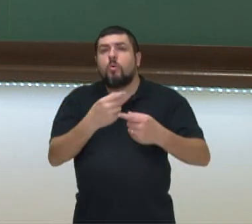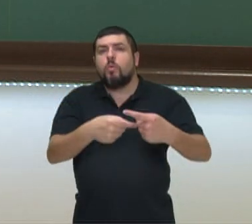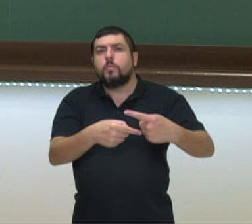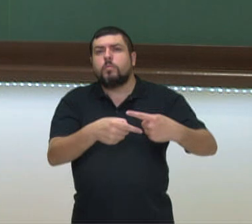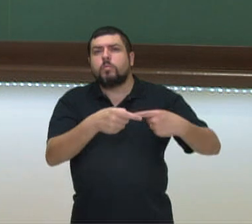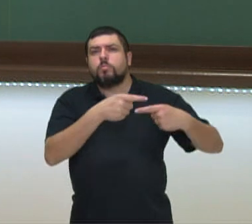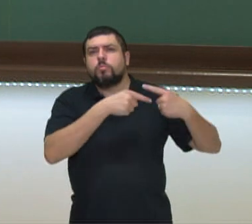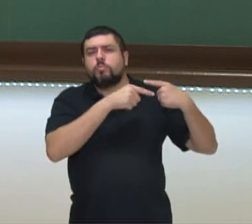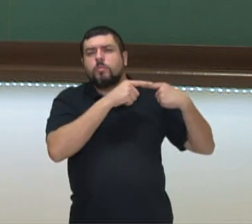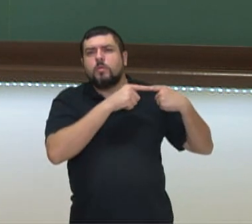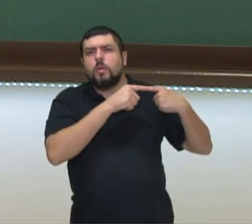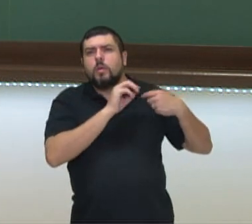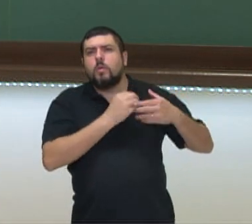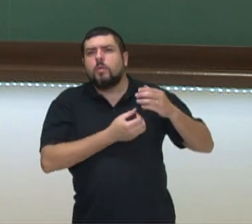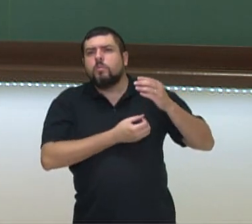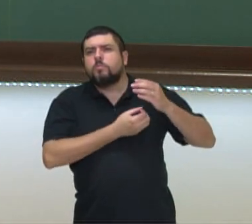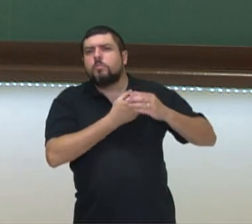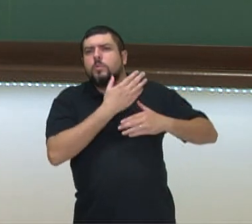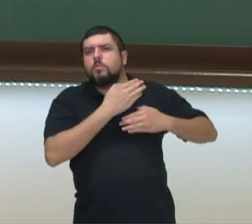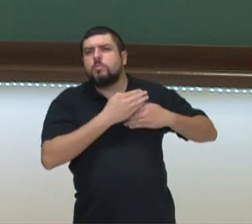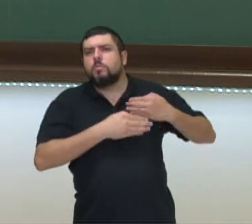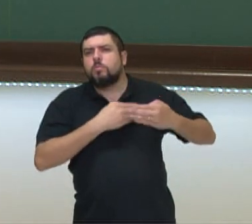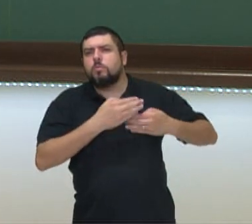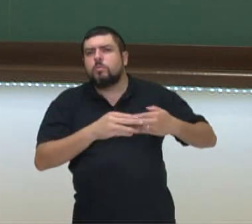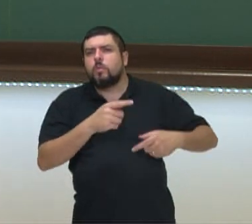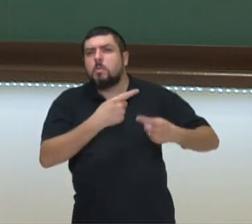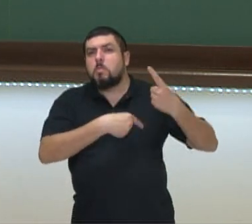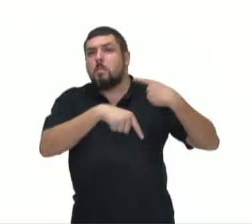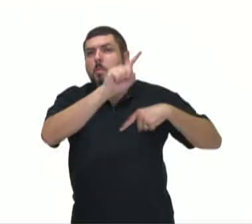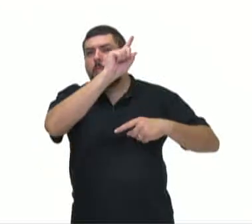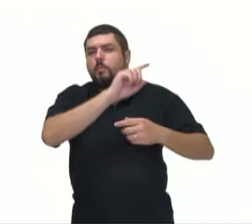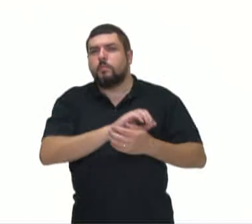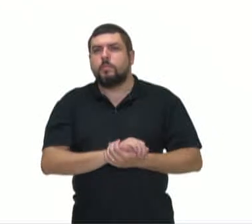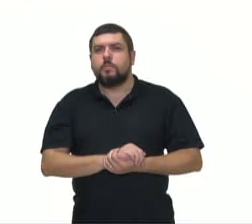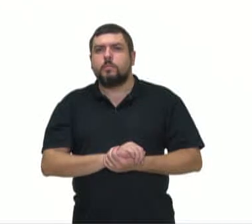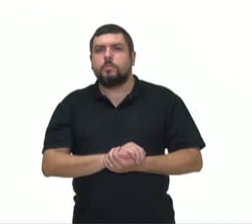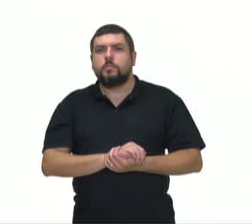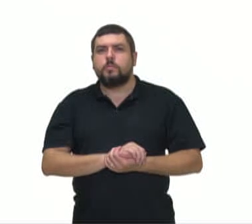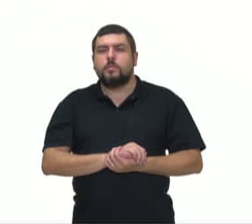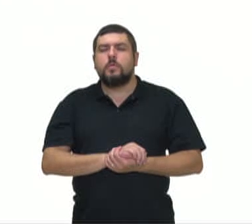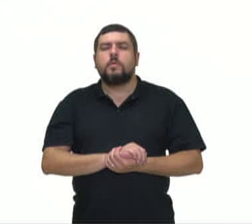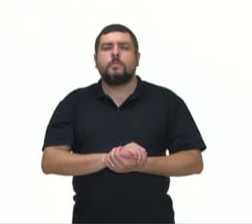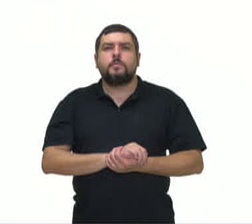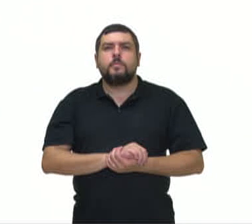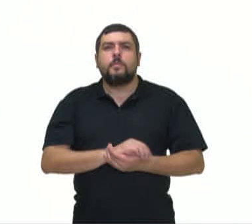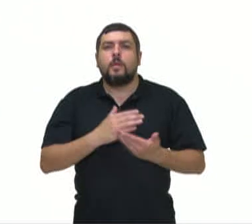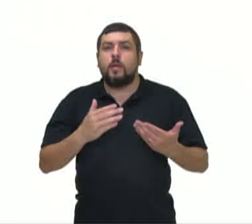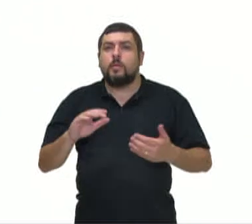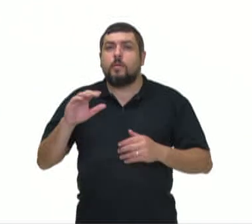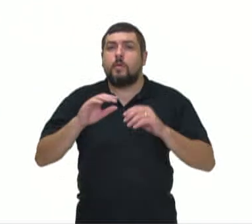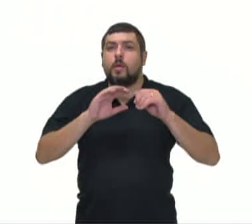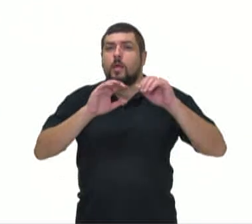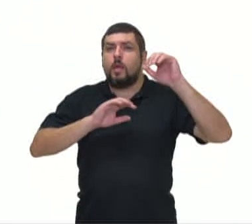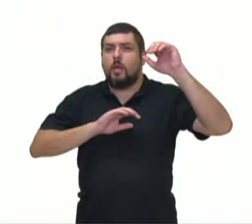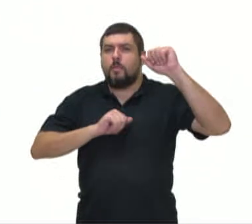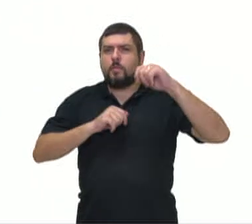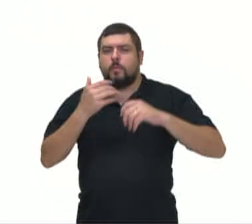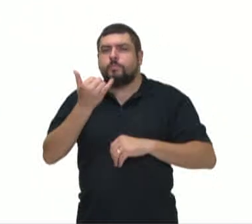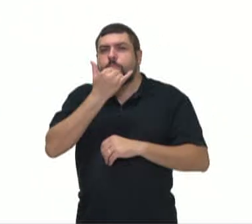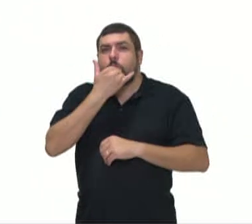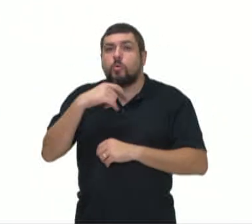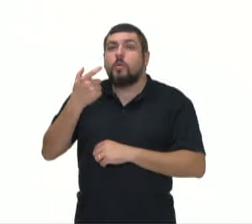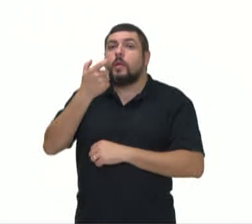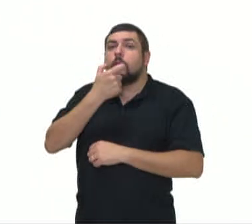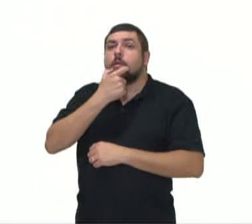essas relações possíveis. Colonização inglesa. Então, quando que os ingleses